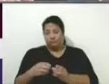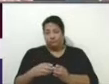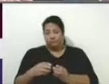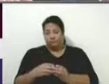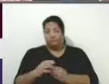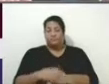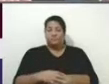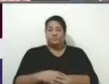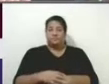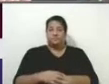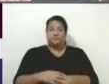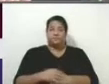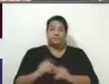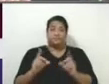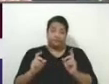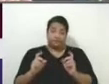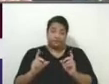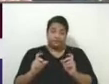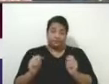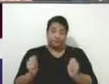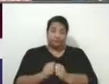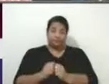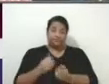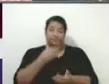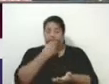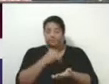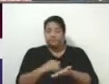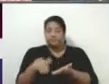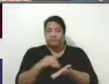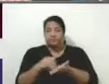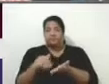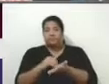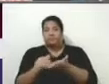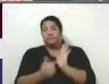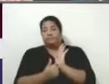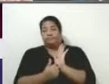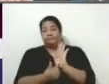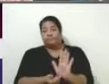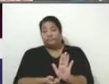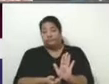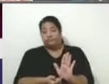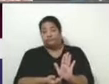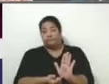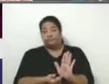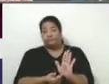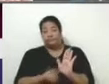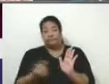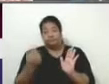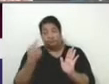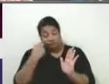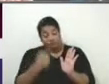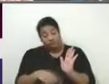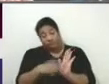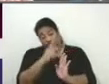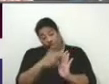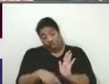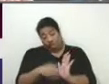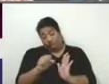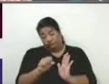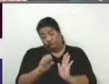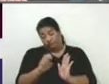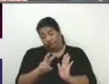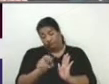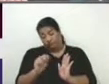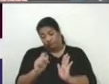aqui está a foto com o secretário, foi apresentado a ele um projeto também do CEVAP, do memorial do veneno